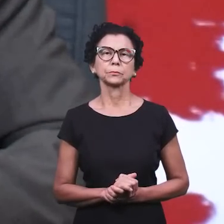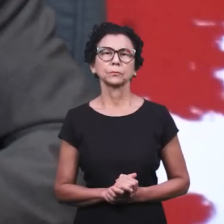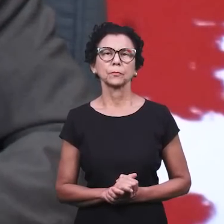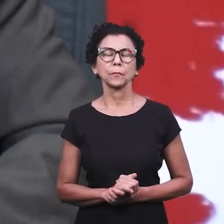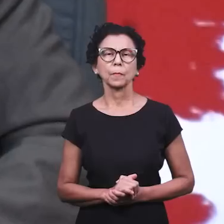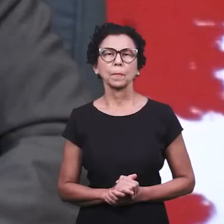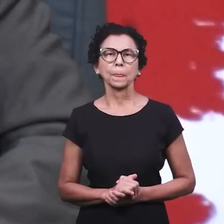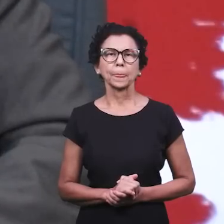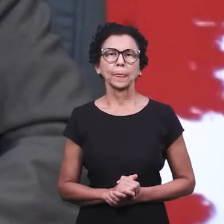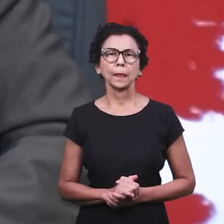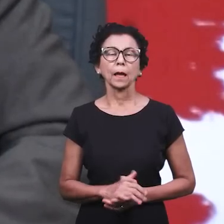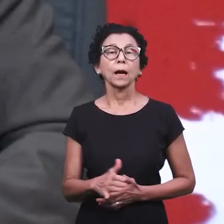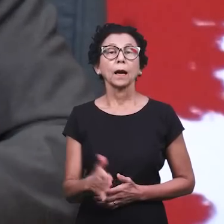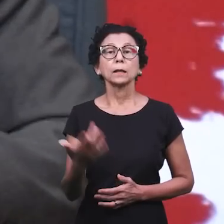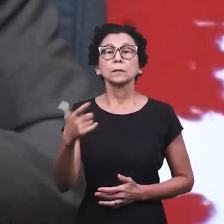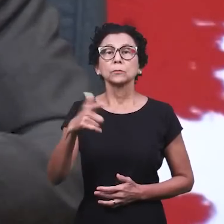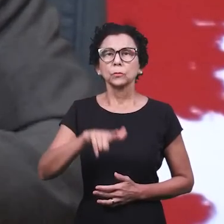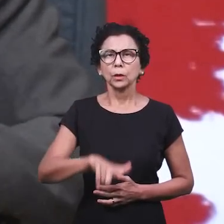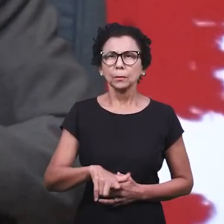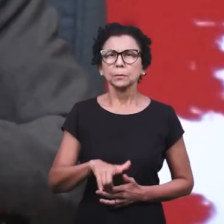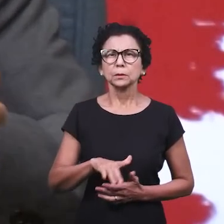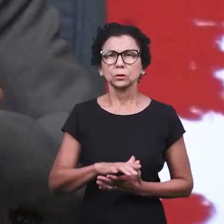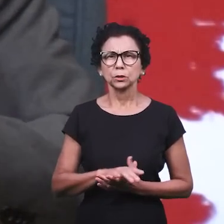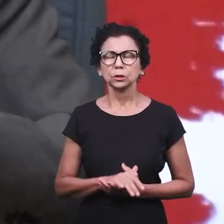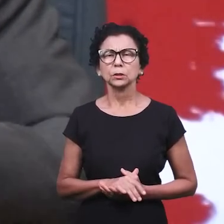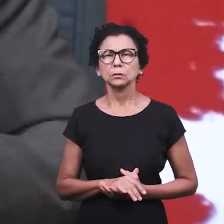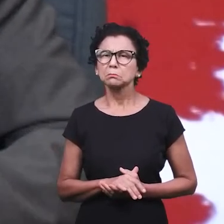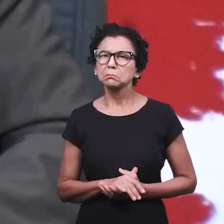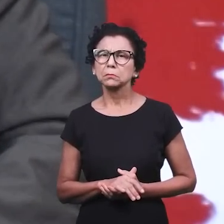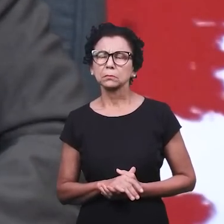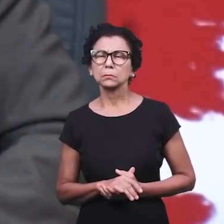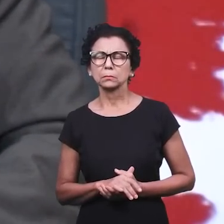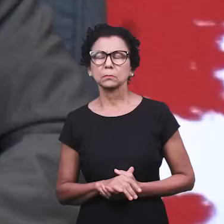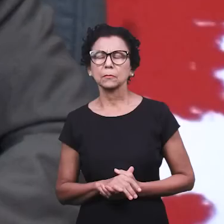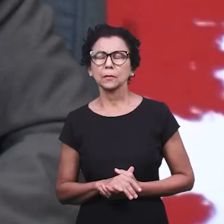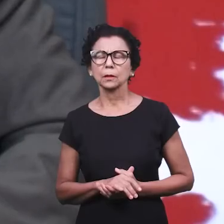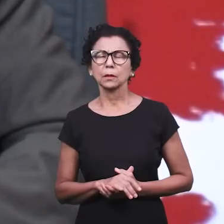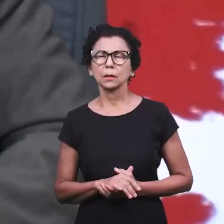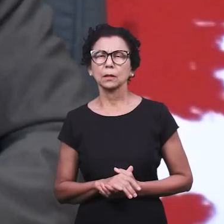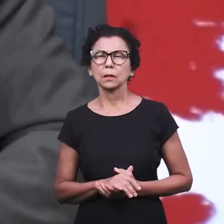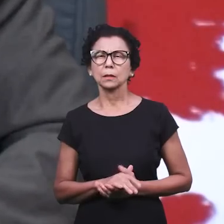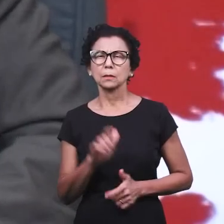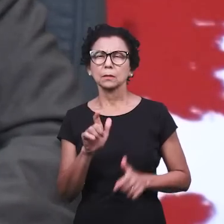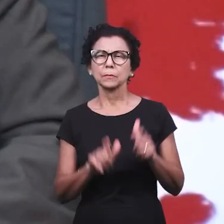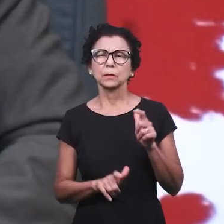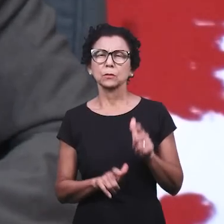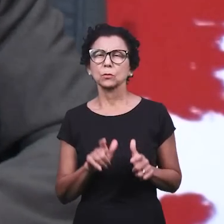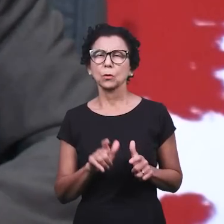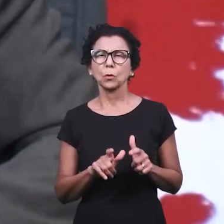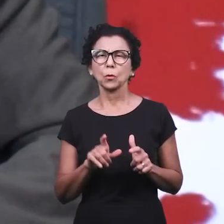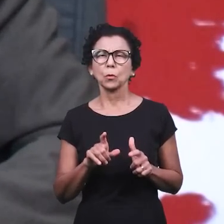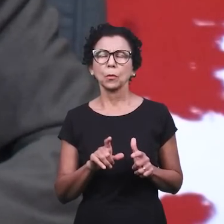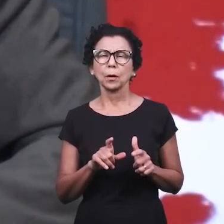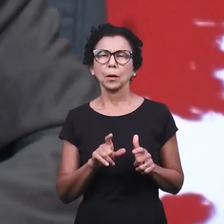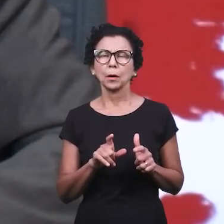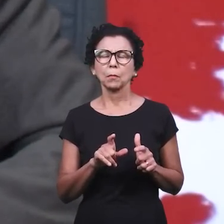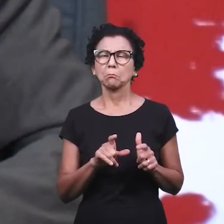repetindo aqui só para que às vezes as pessoas que veem os programas de forma não sequencial,